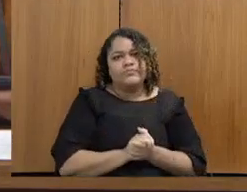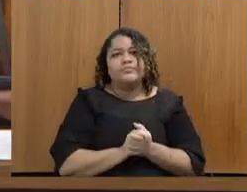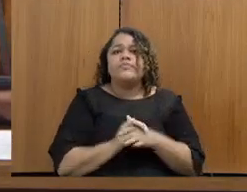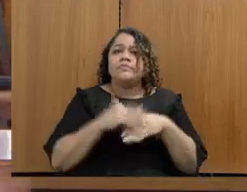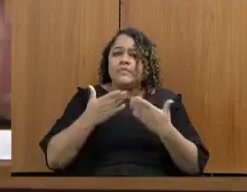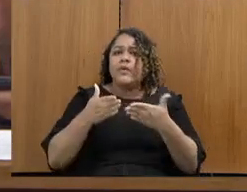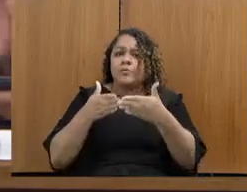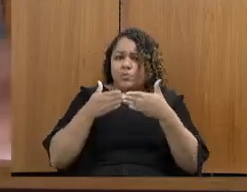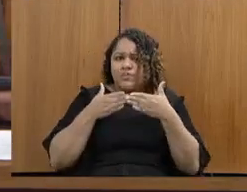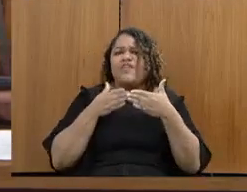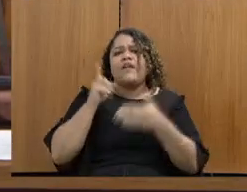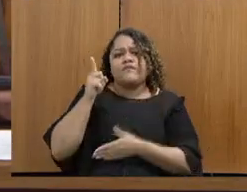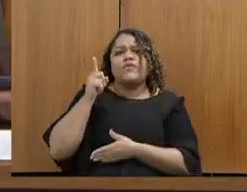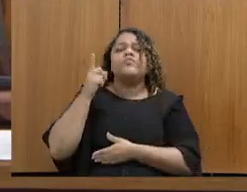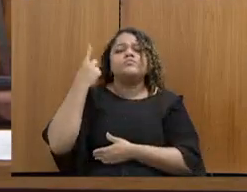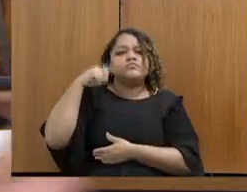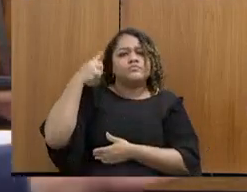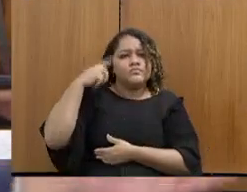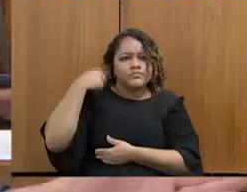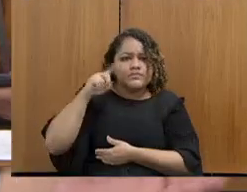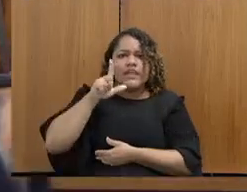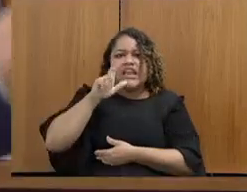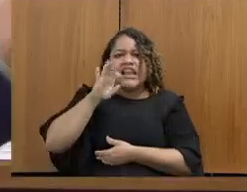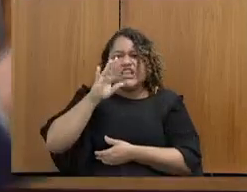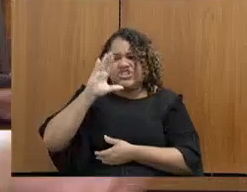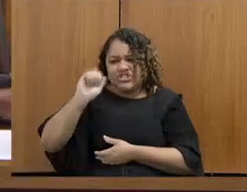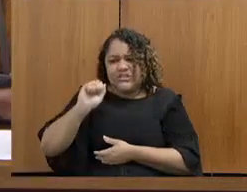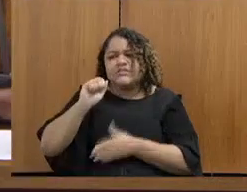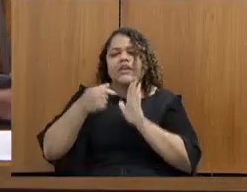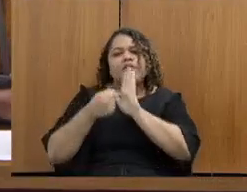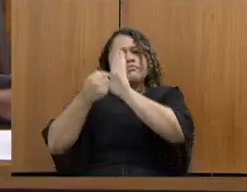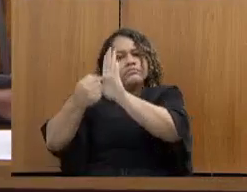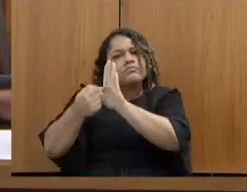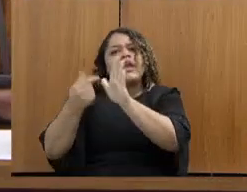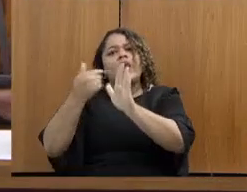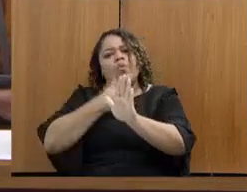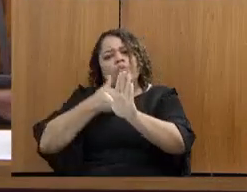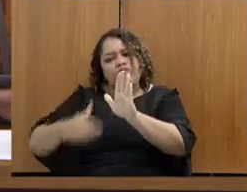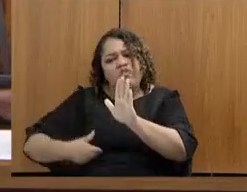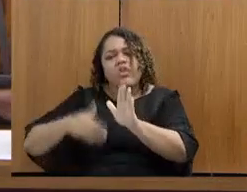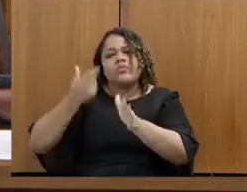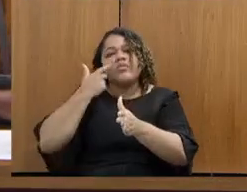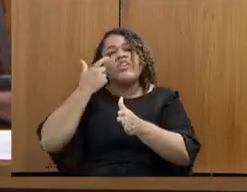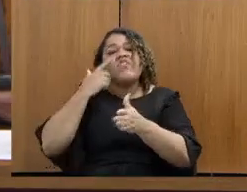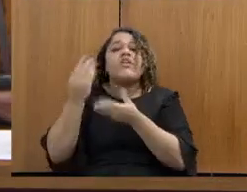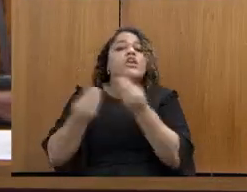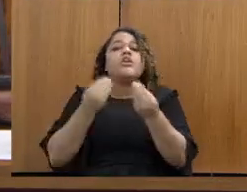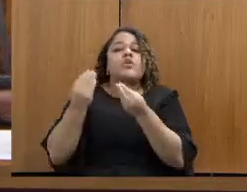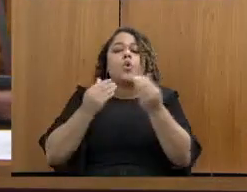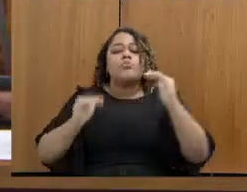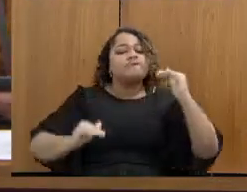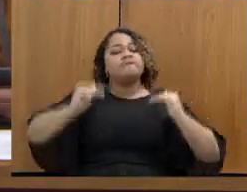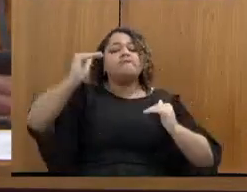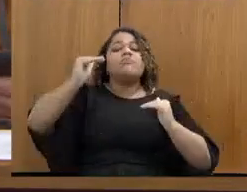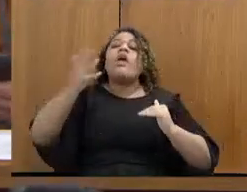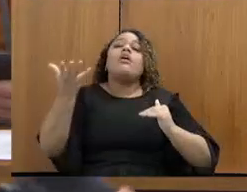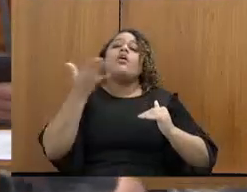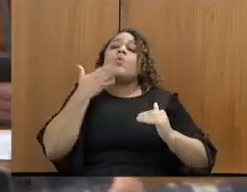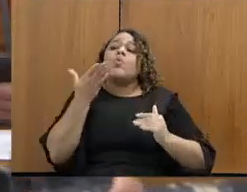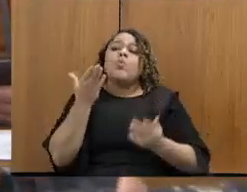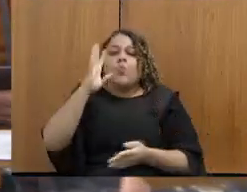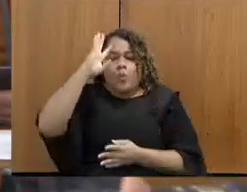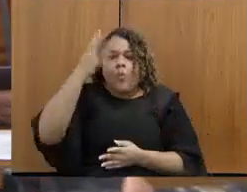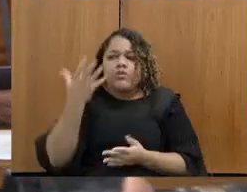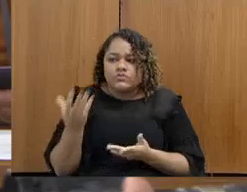demandas levasse seu governo e sim já alguma tratativa Com referência a essas distorções entre a polícia civil